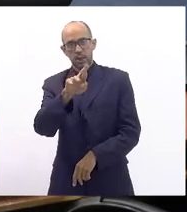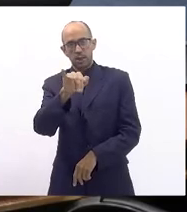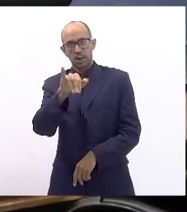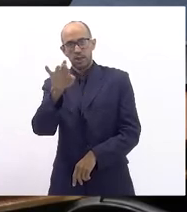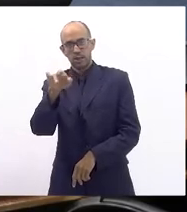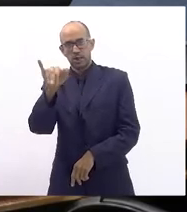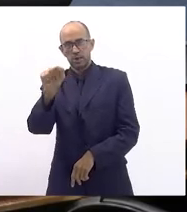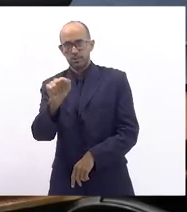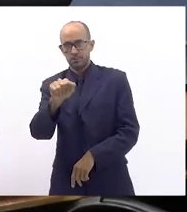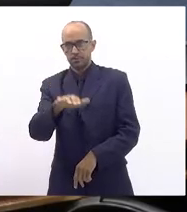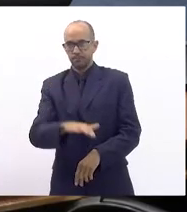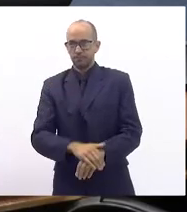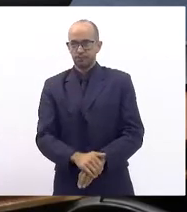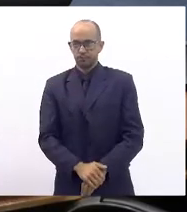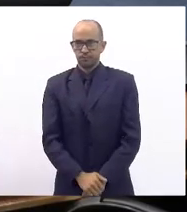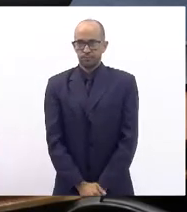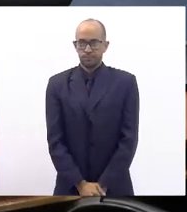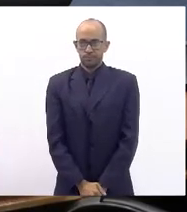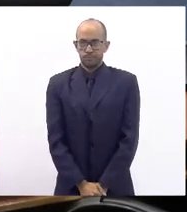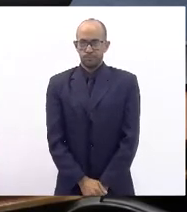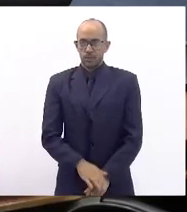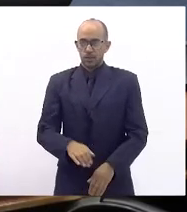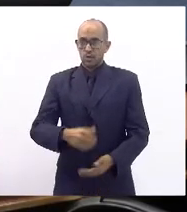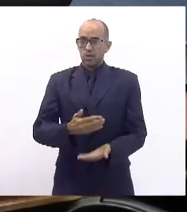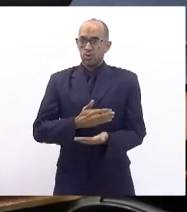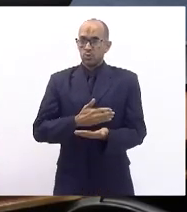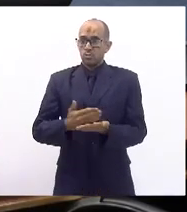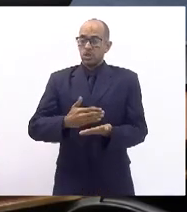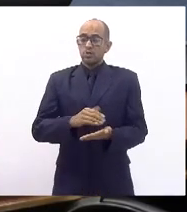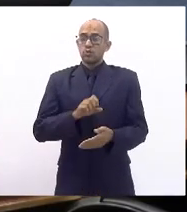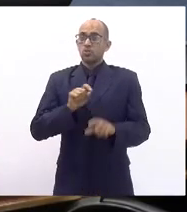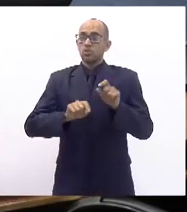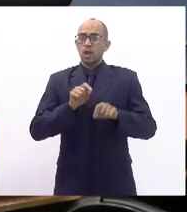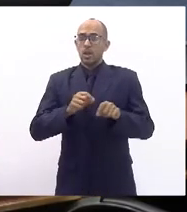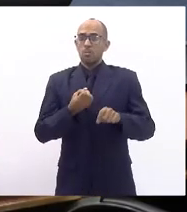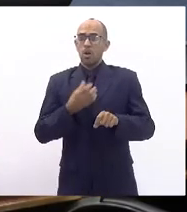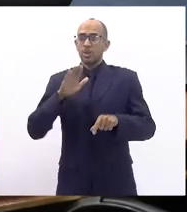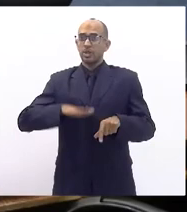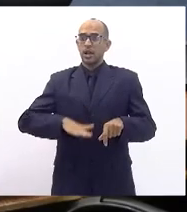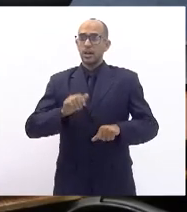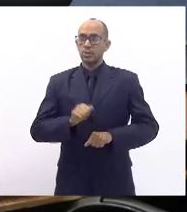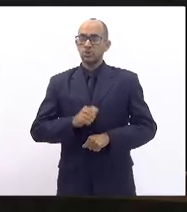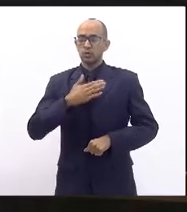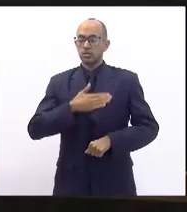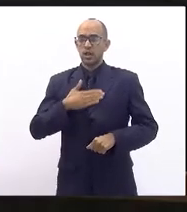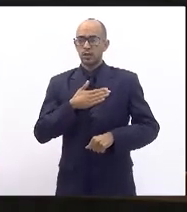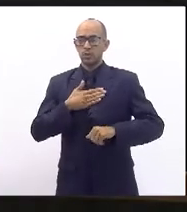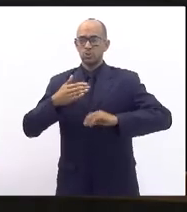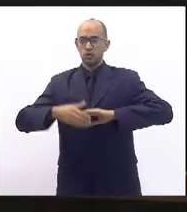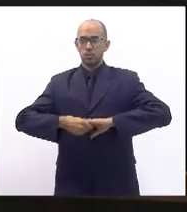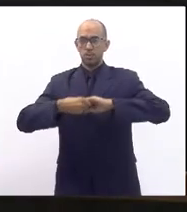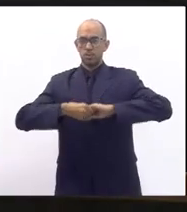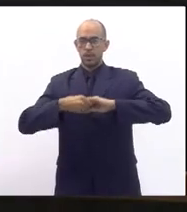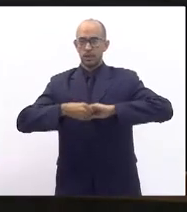um beijo inicialmente Boa tarde eu gostaria de cumprimentar